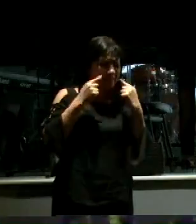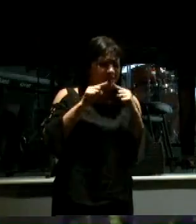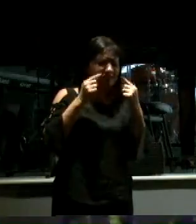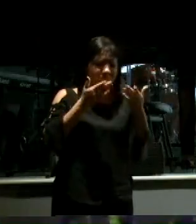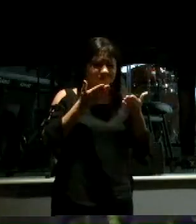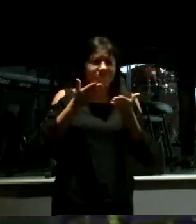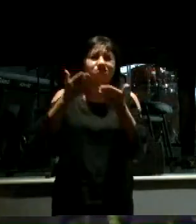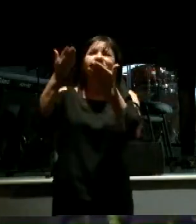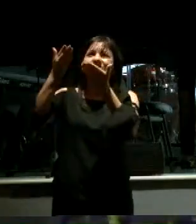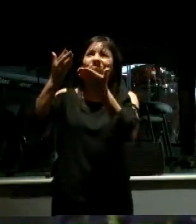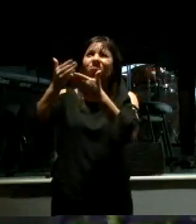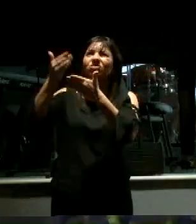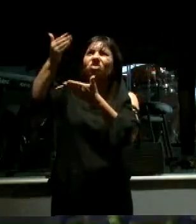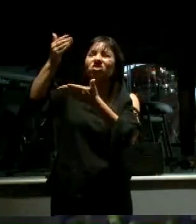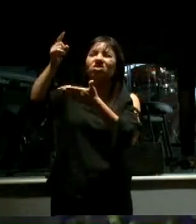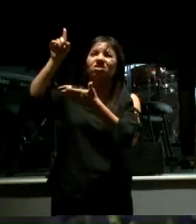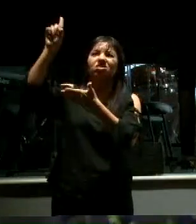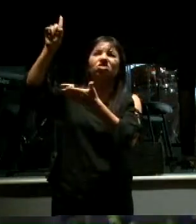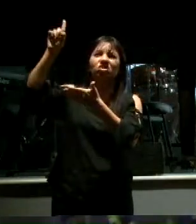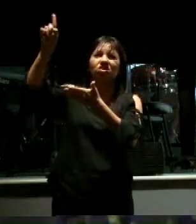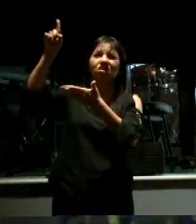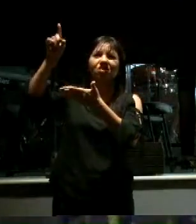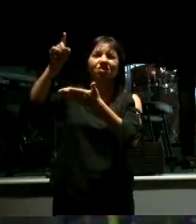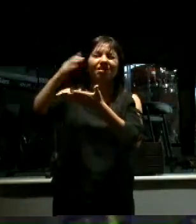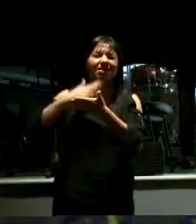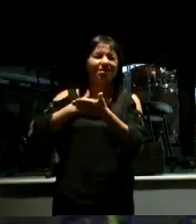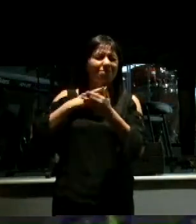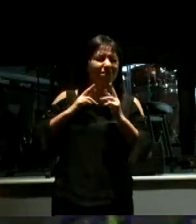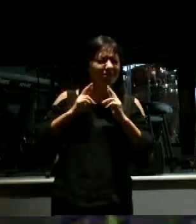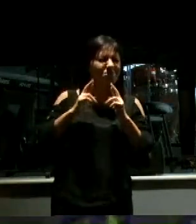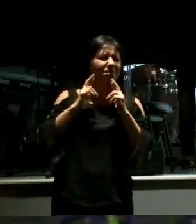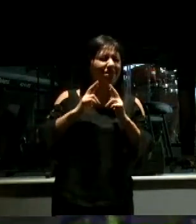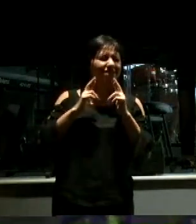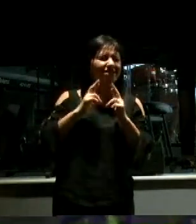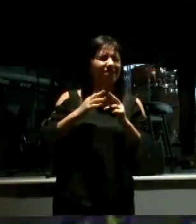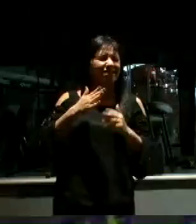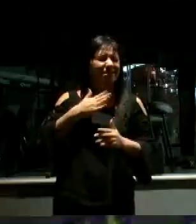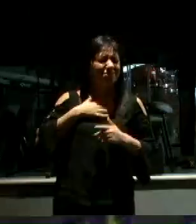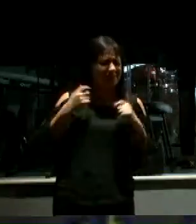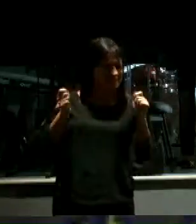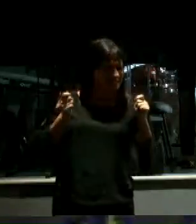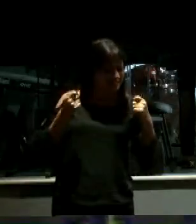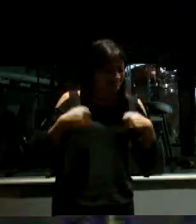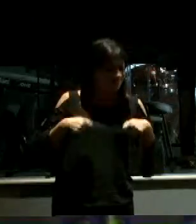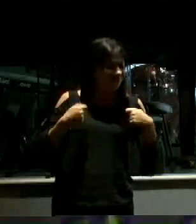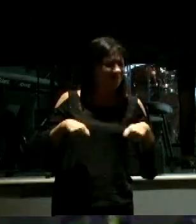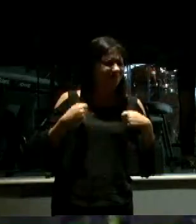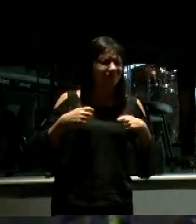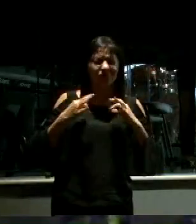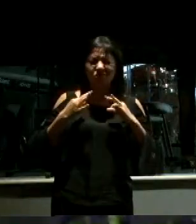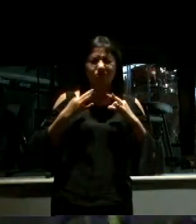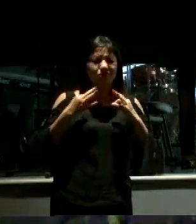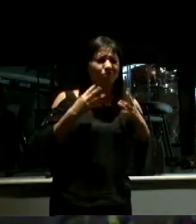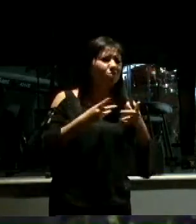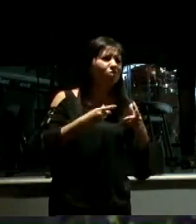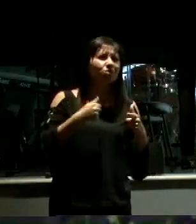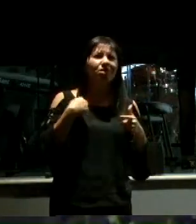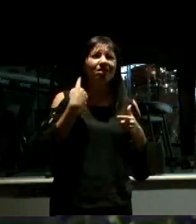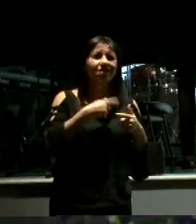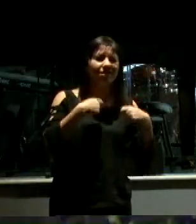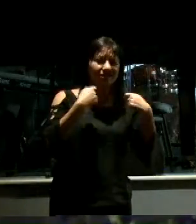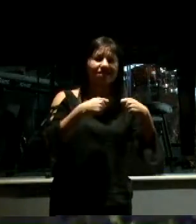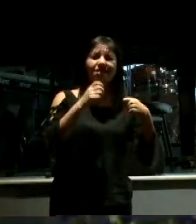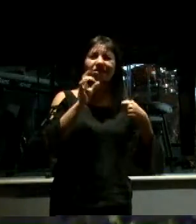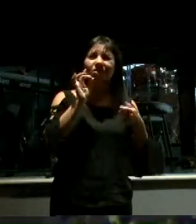A minha esperança, a minha dependência está em ti, porque o Senhor cuida de